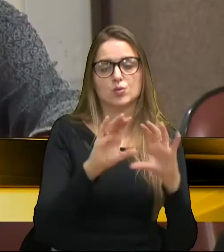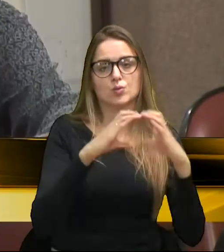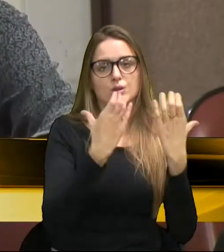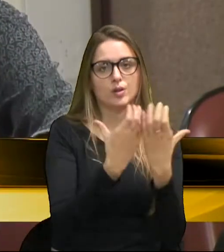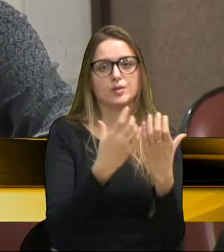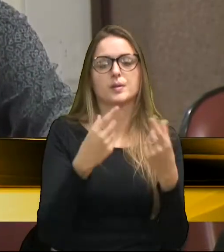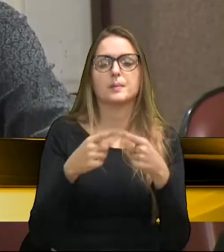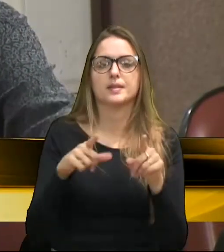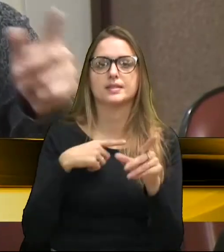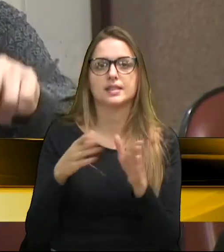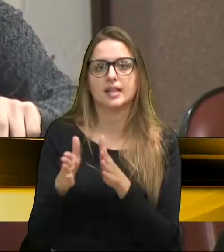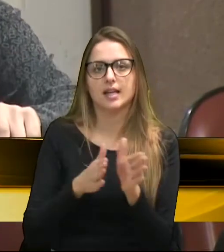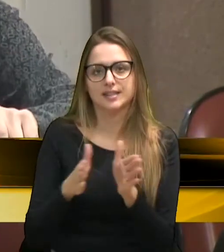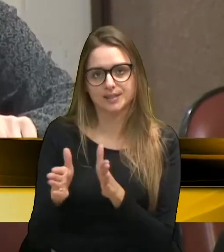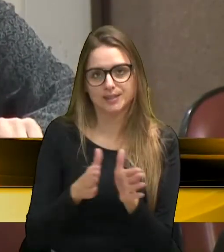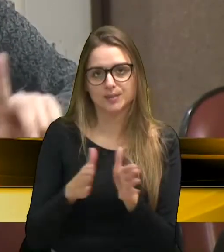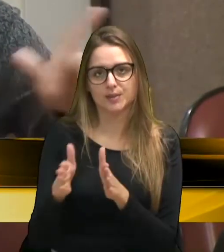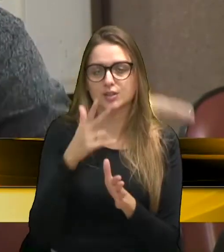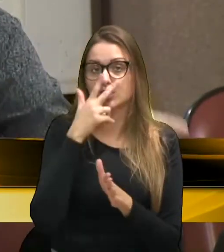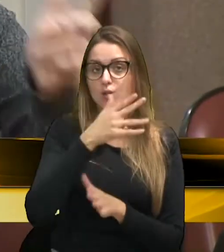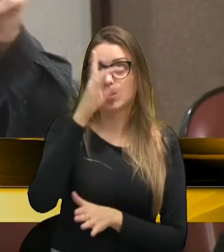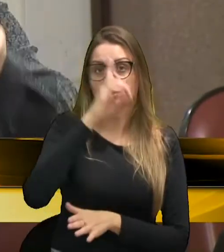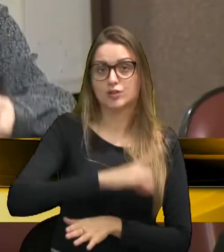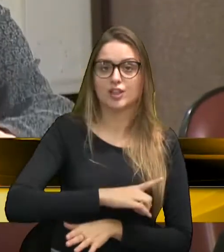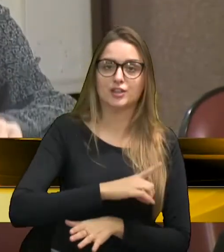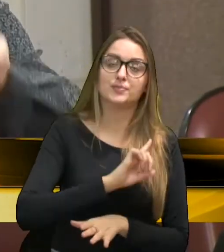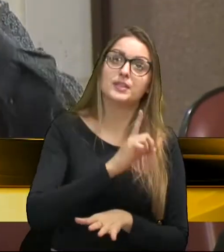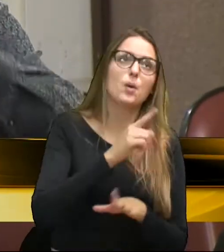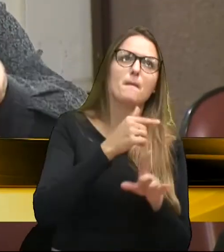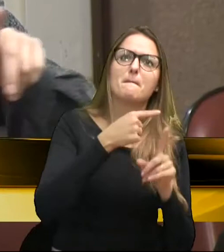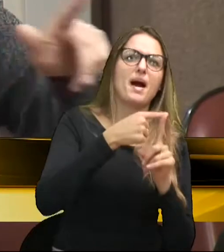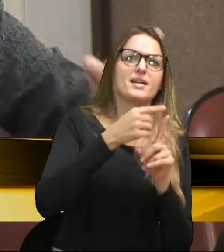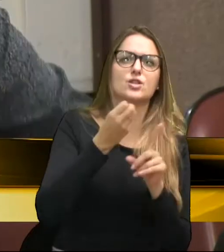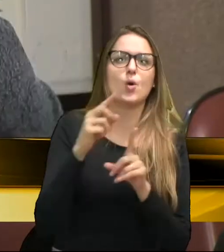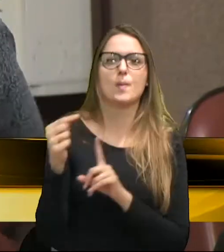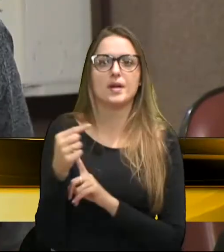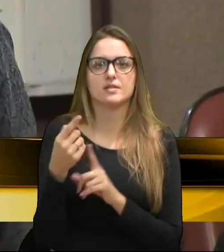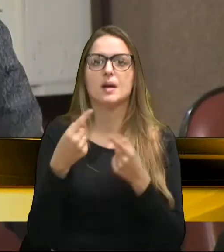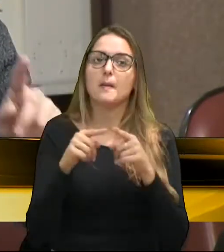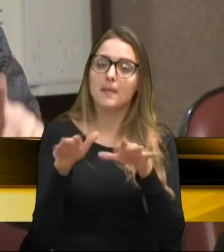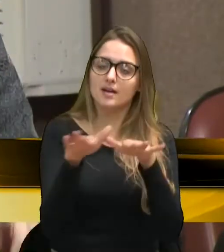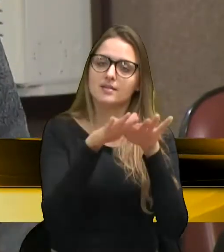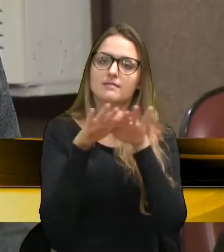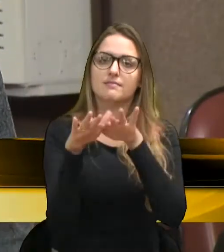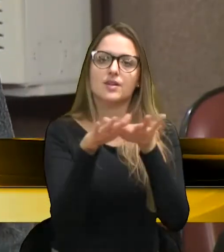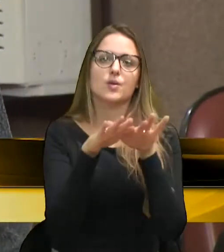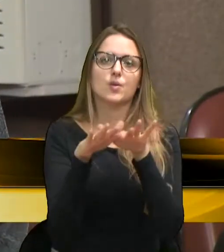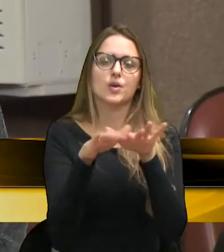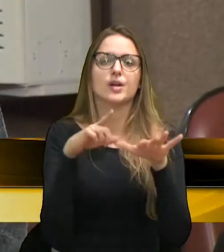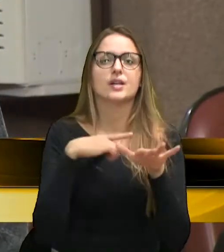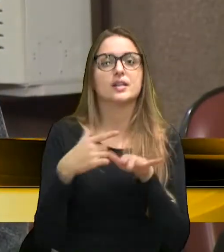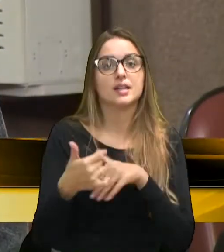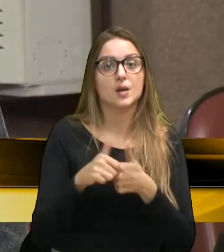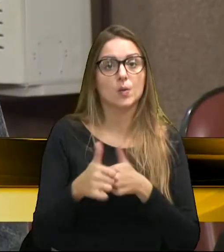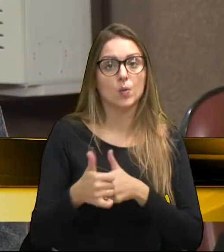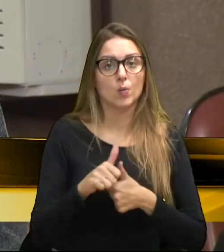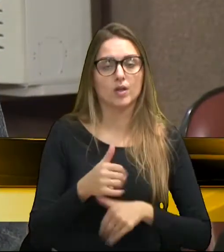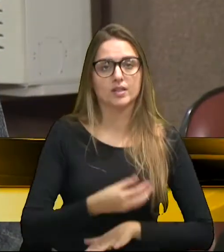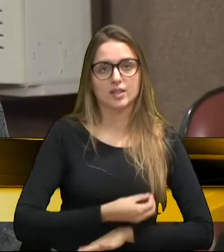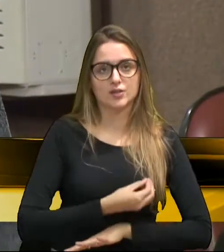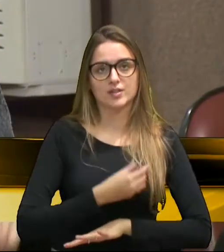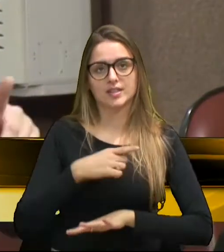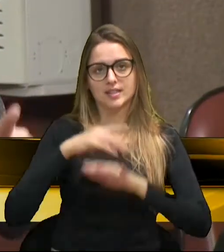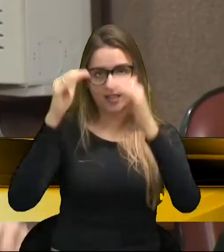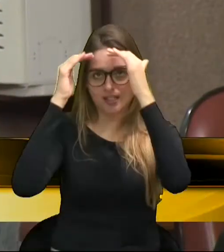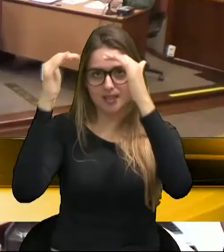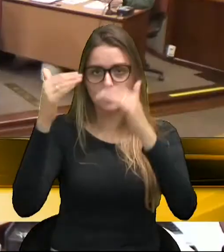tenham acessibilidade, tenham os mesmos direitos, nem a mais nem a menos, mas que eles possam usufruir com qualidade de vida e com